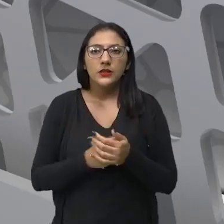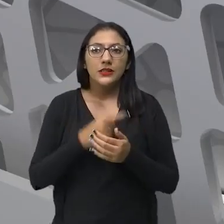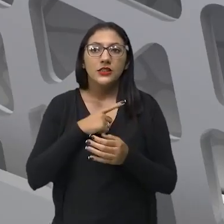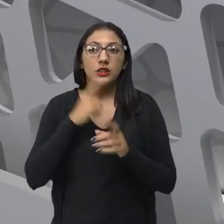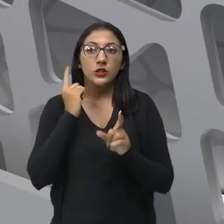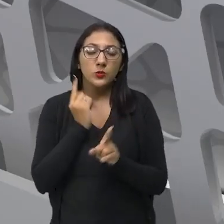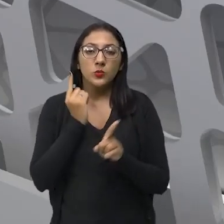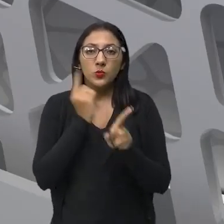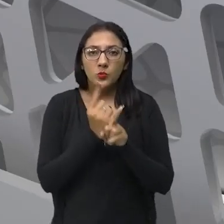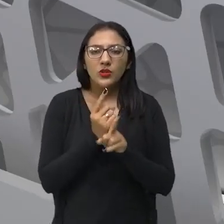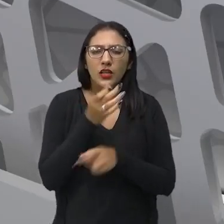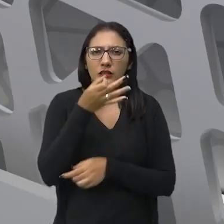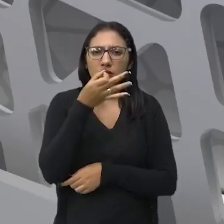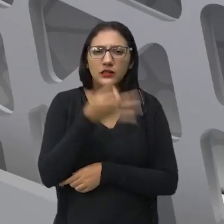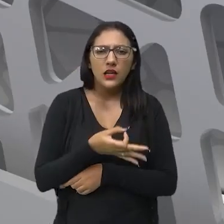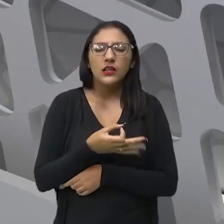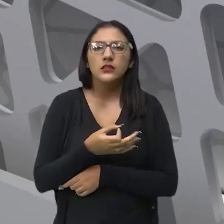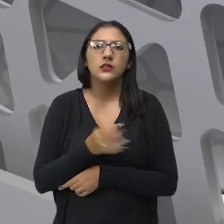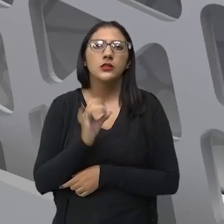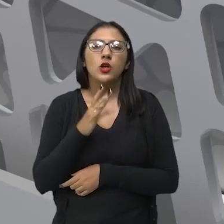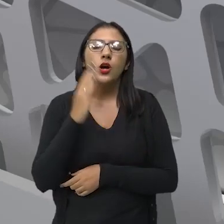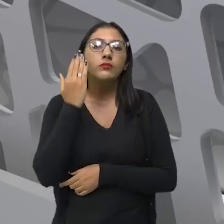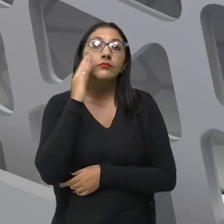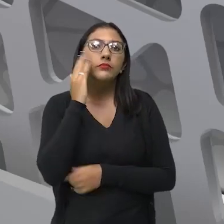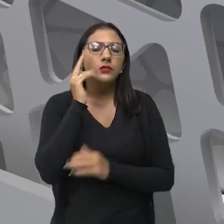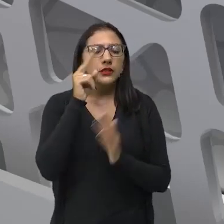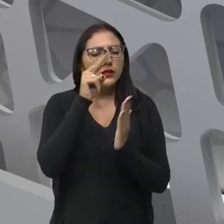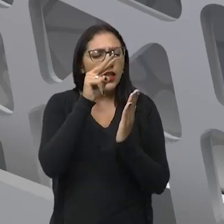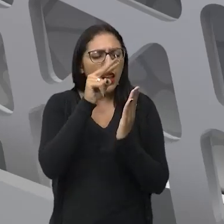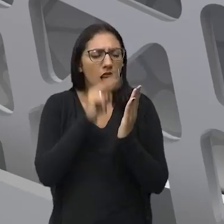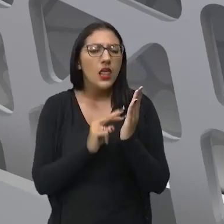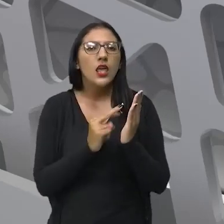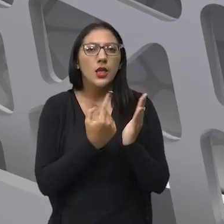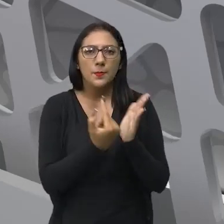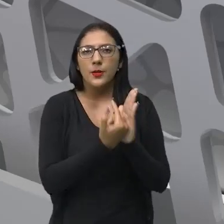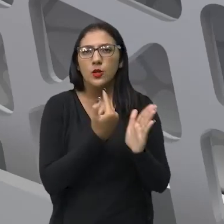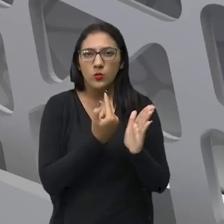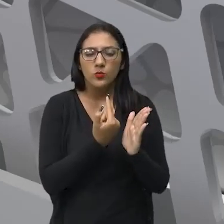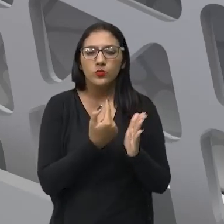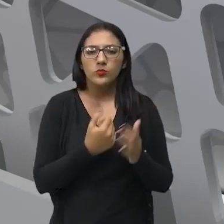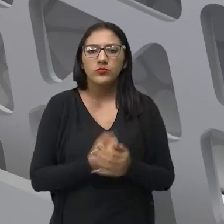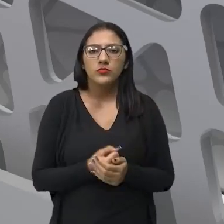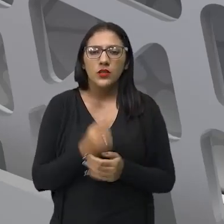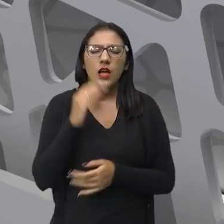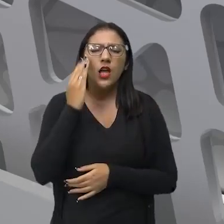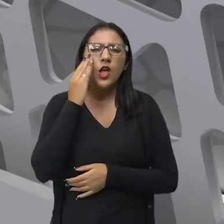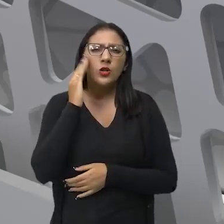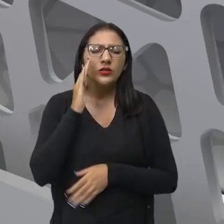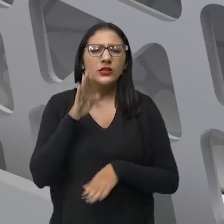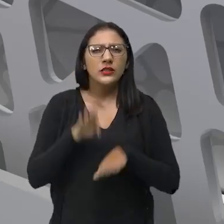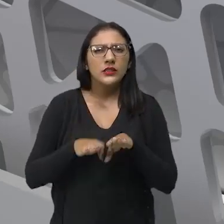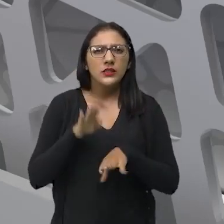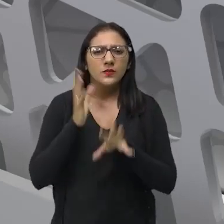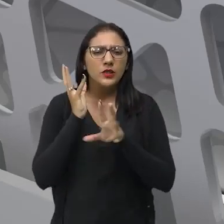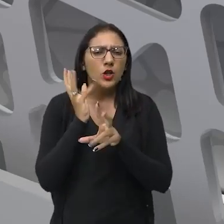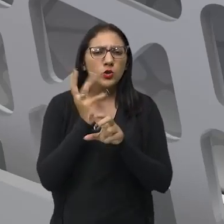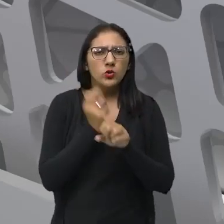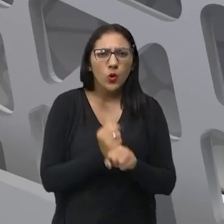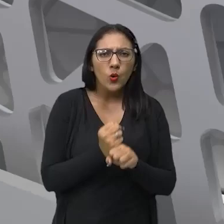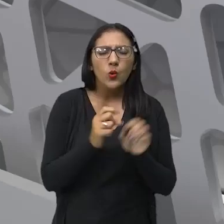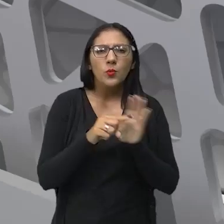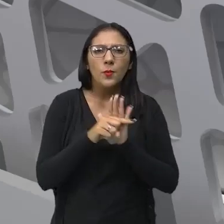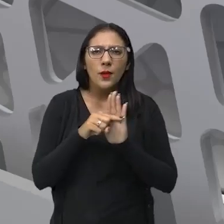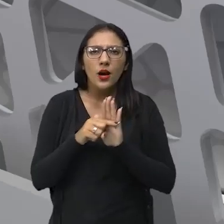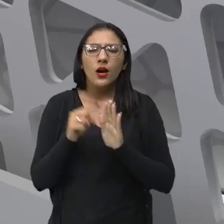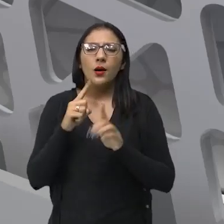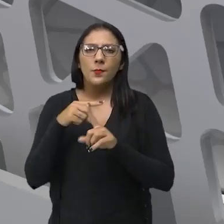ao resultado correto, tá bom? É interpretar corretamente o comando da questão, tá bom? Porque eu sei que na soma e na subtração você